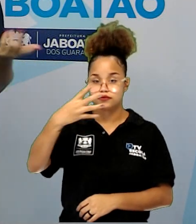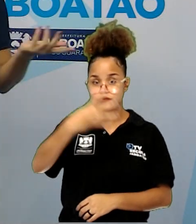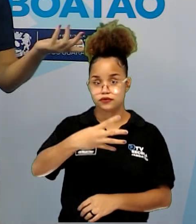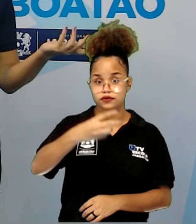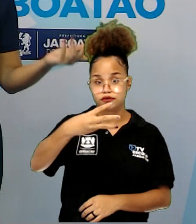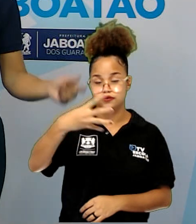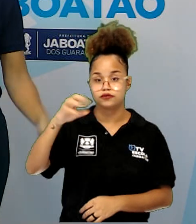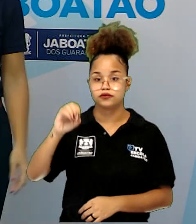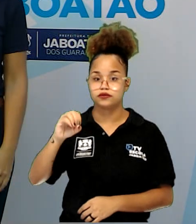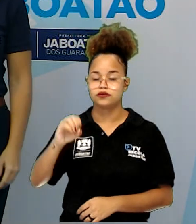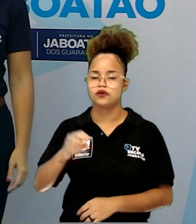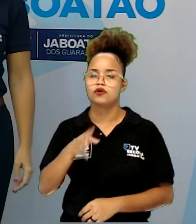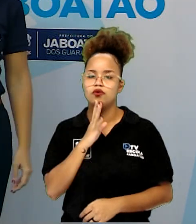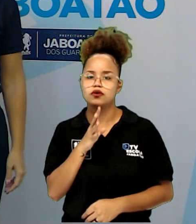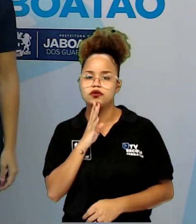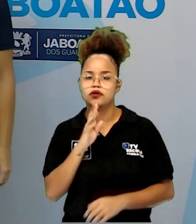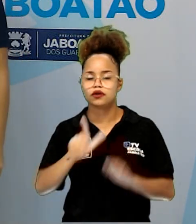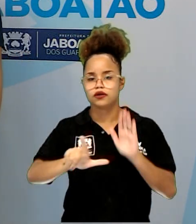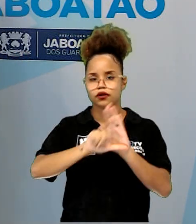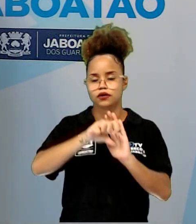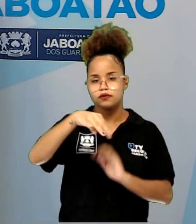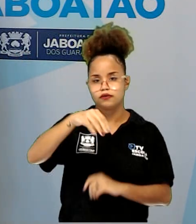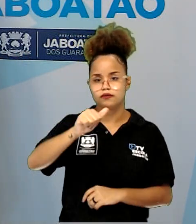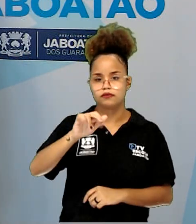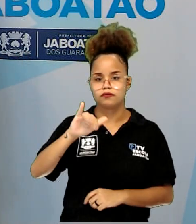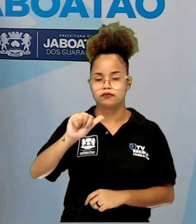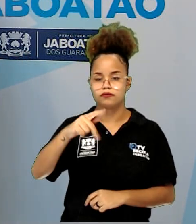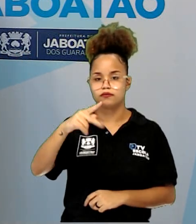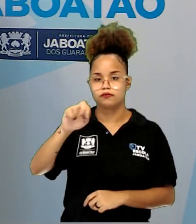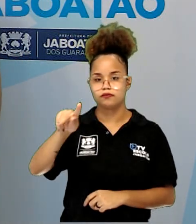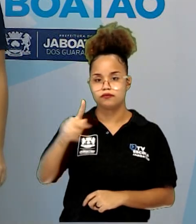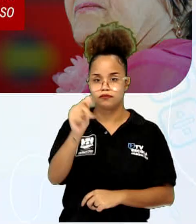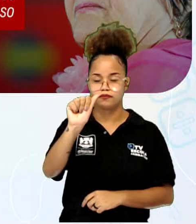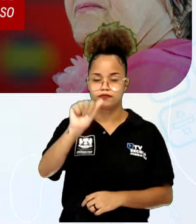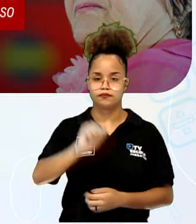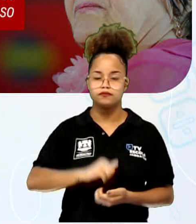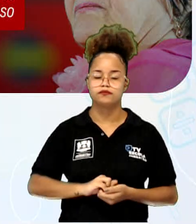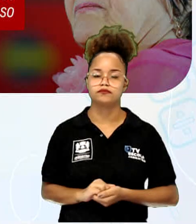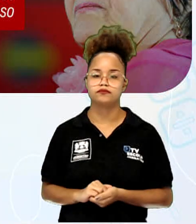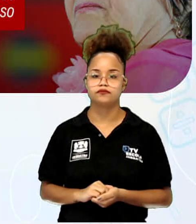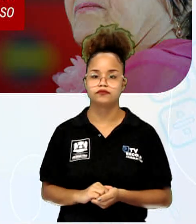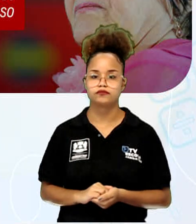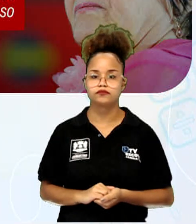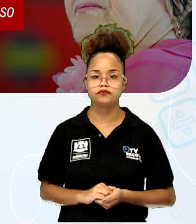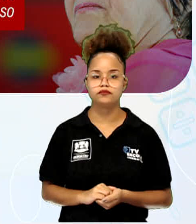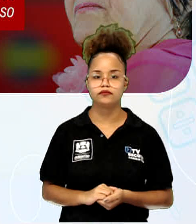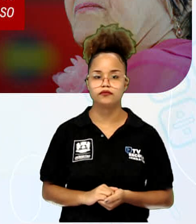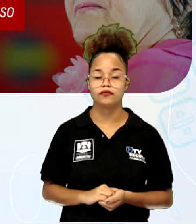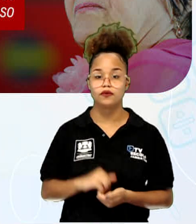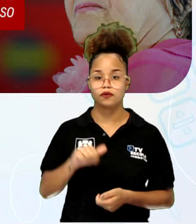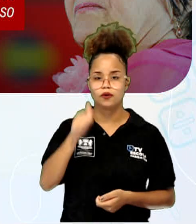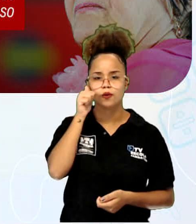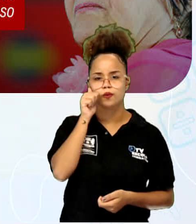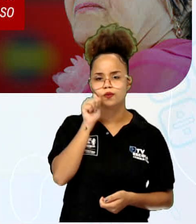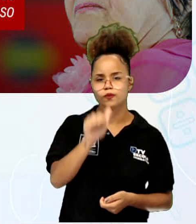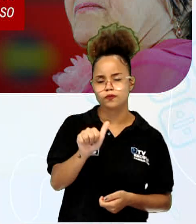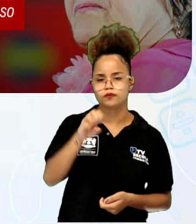11.340, mais conhecida como Lei Maria da Penha. Maria da Penha